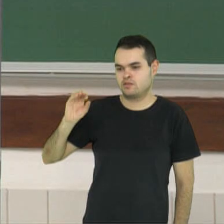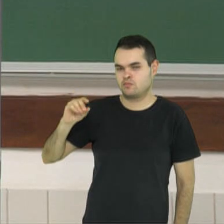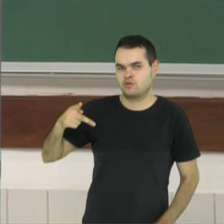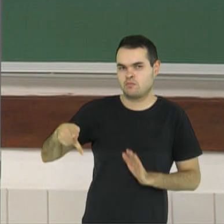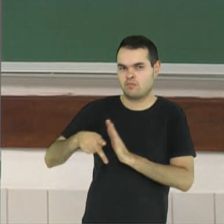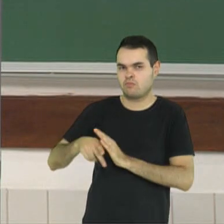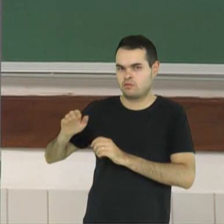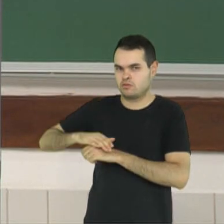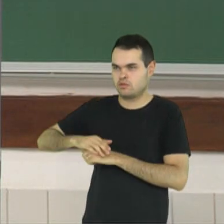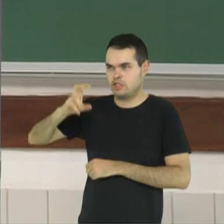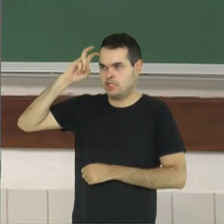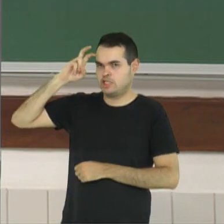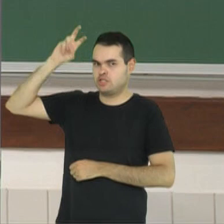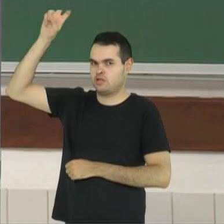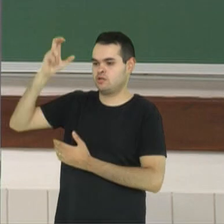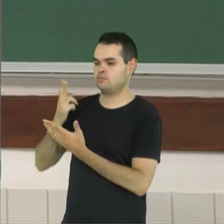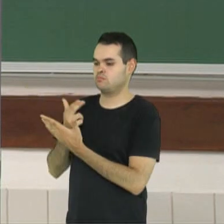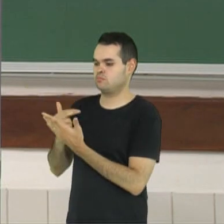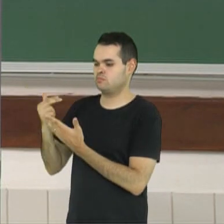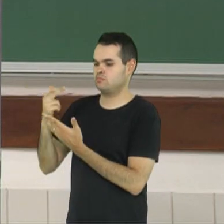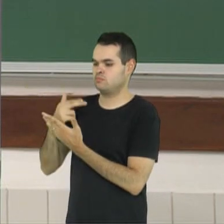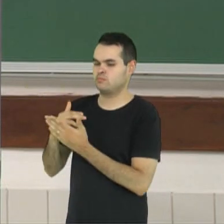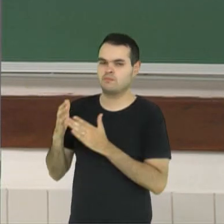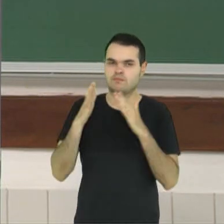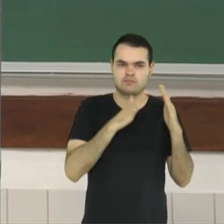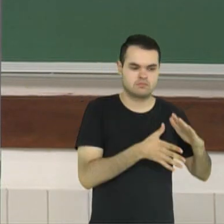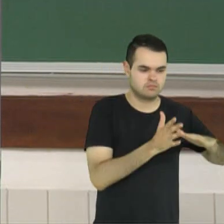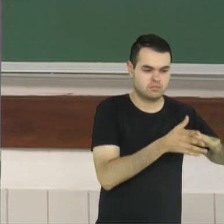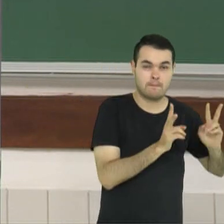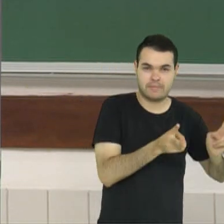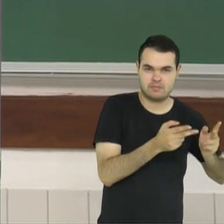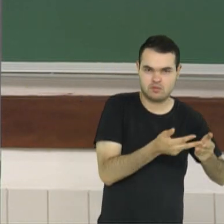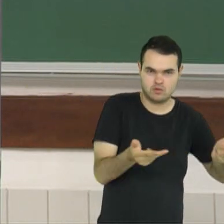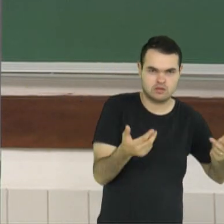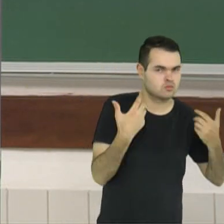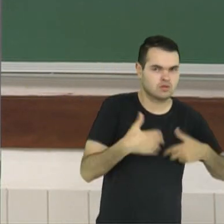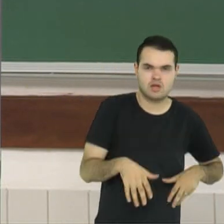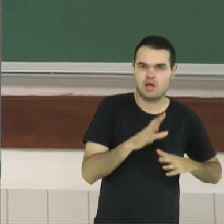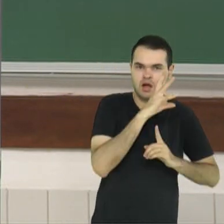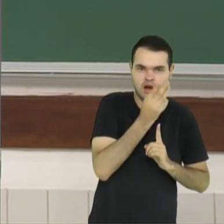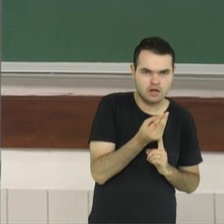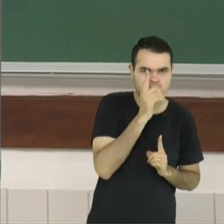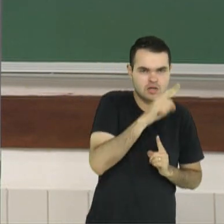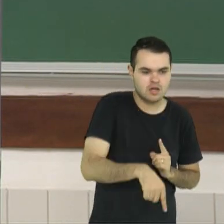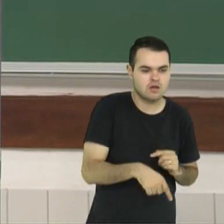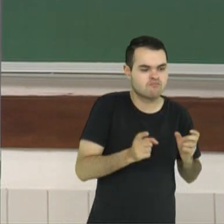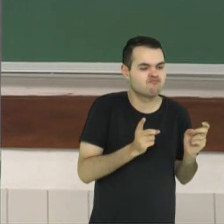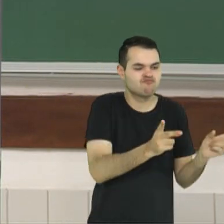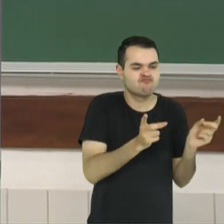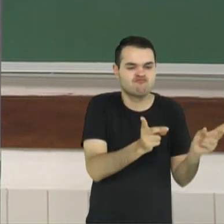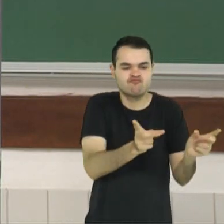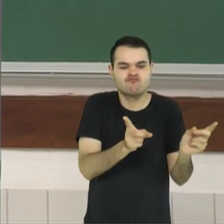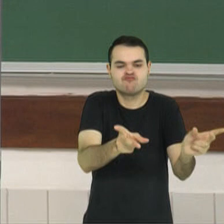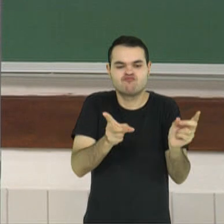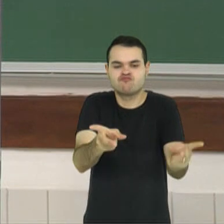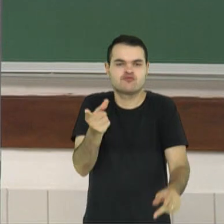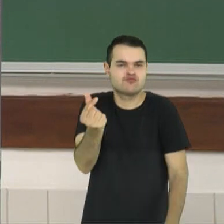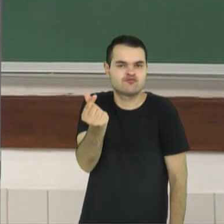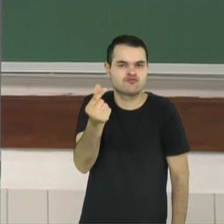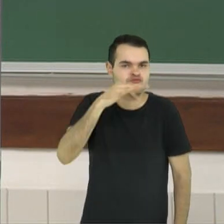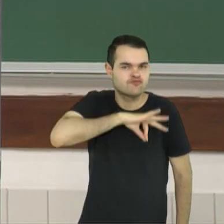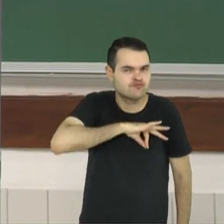dos intelectuais. A arte contemporânea busca a mesma coisa. Ele não quer que a arte seja um meio de comércio, um meio de ganhar dinheiro.